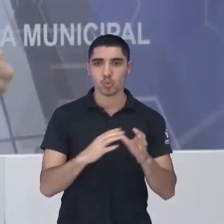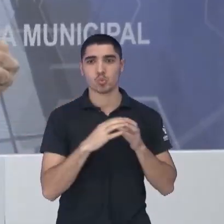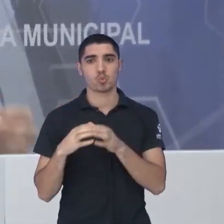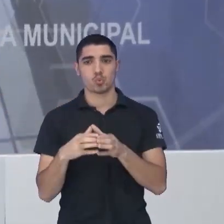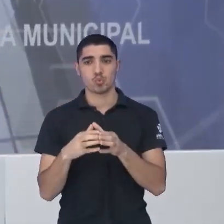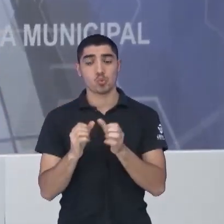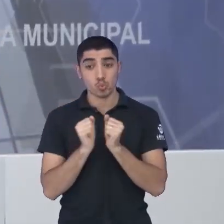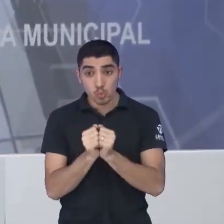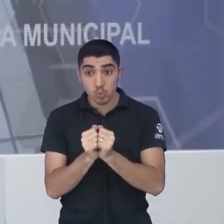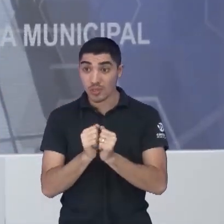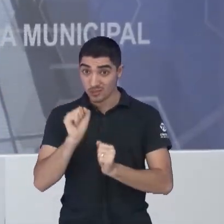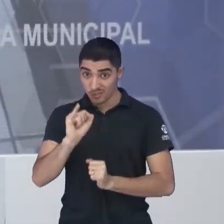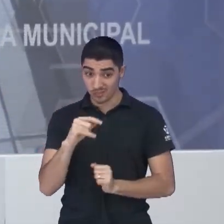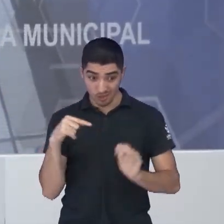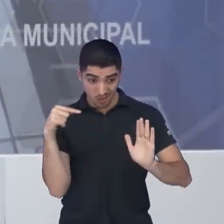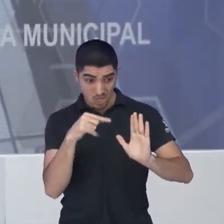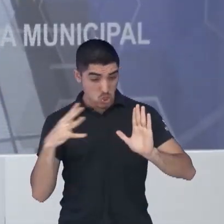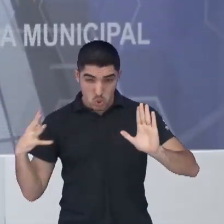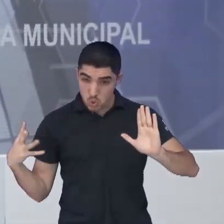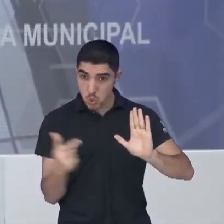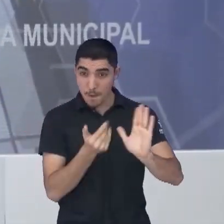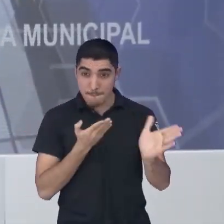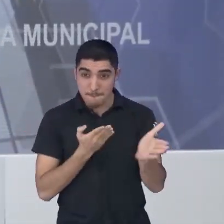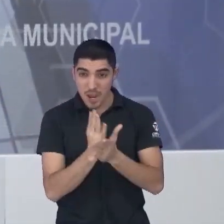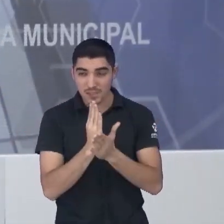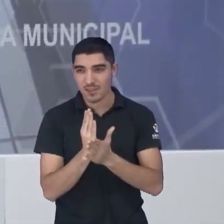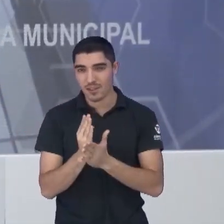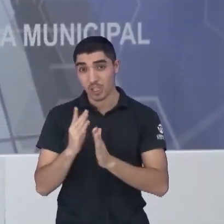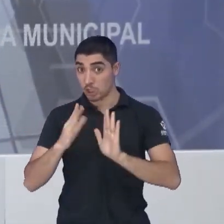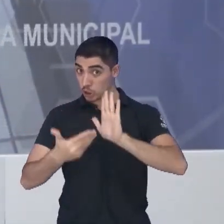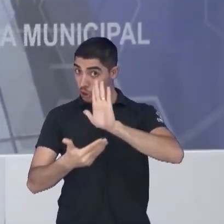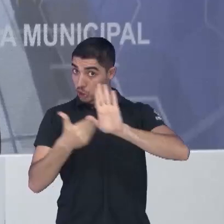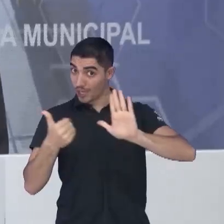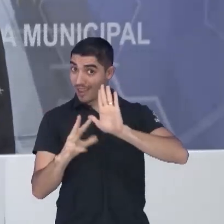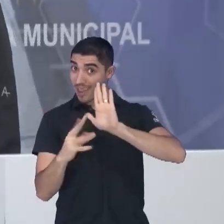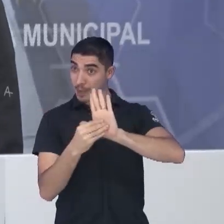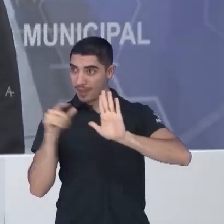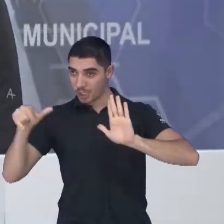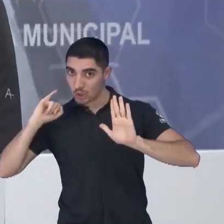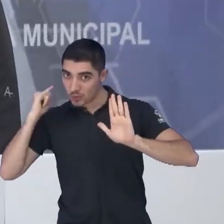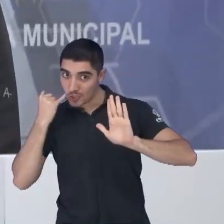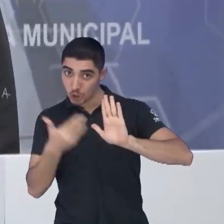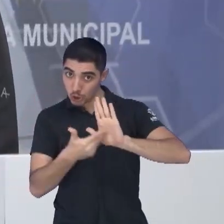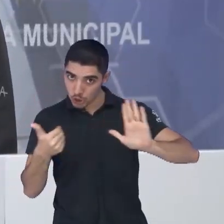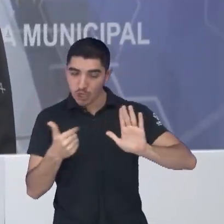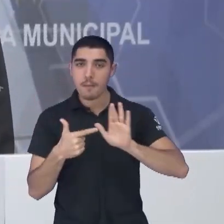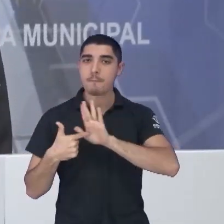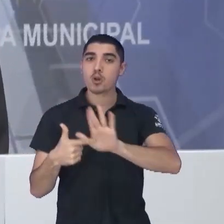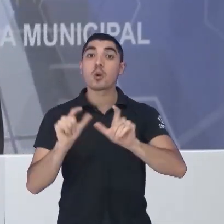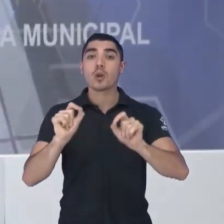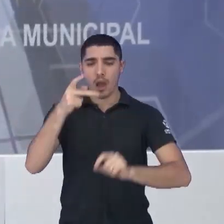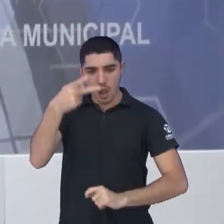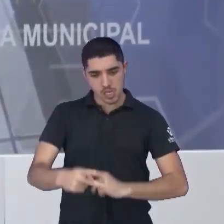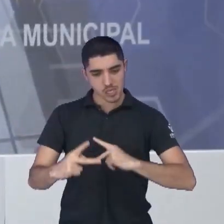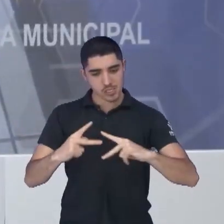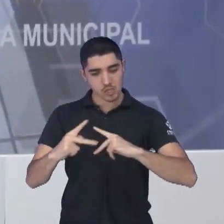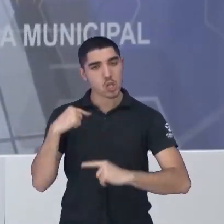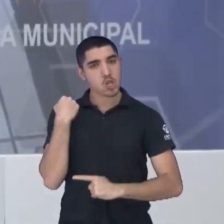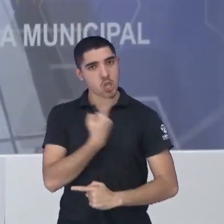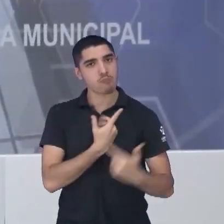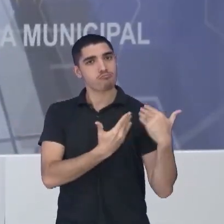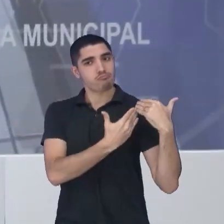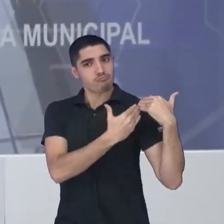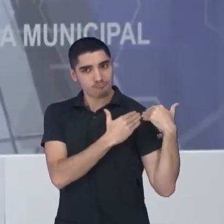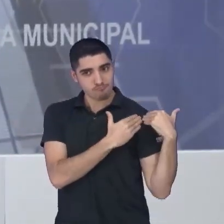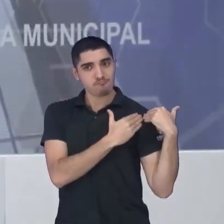de forma unânime, sem a emenda do vereador Juvenil, nós vamos mostrar para São José dos Campos o comprometimento da Câmara